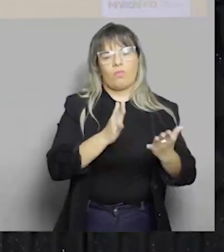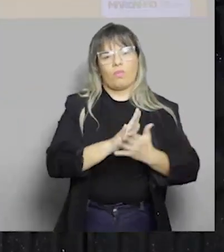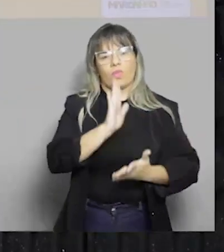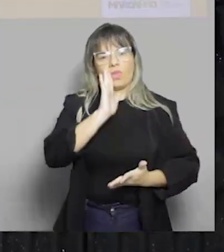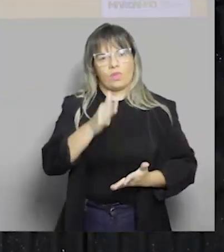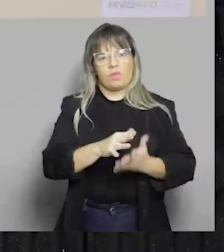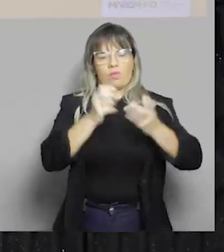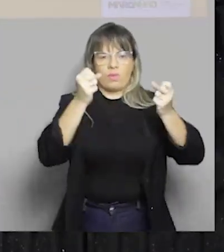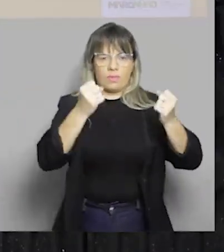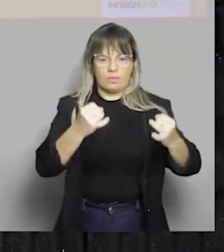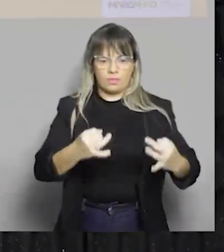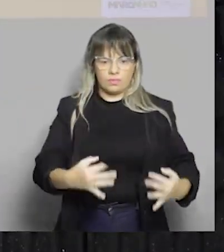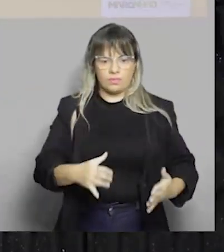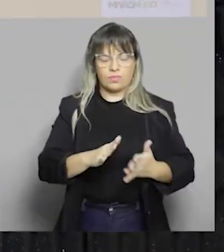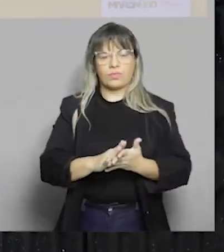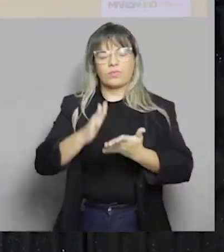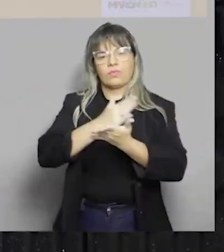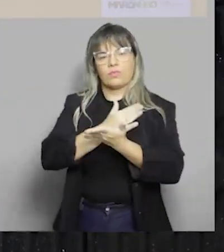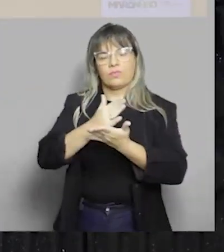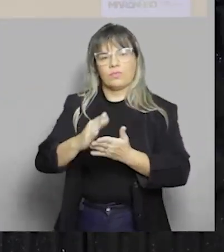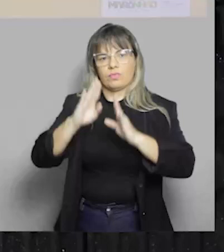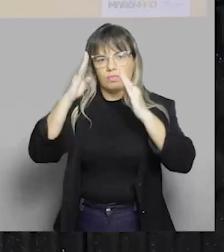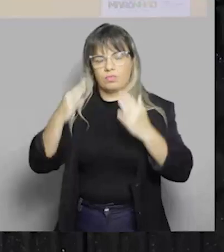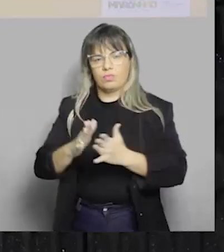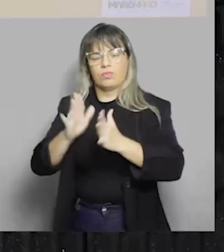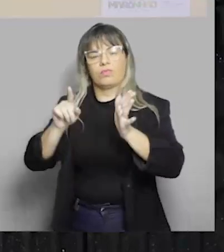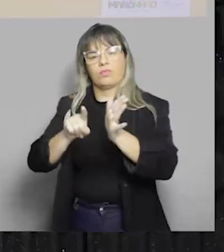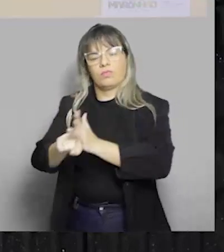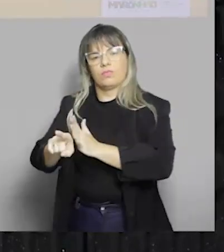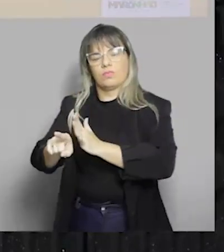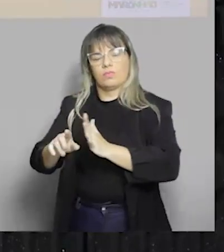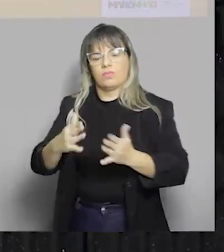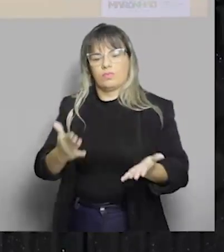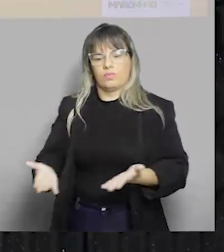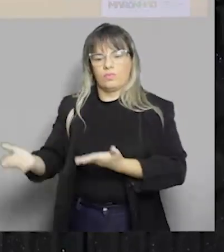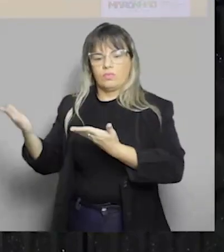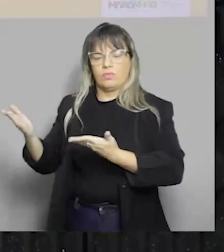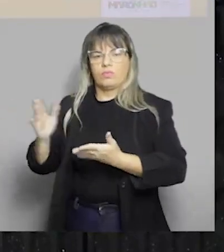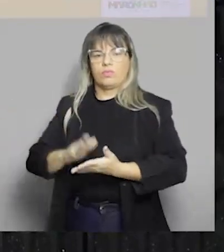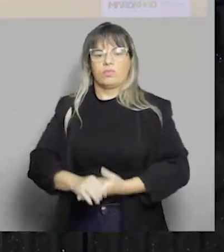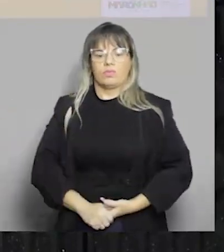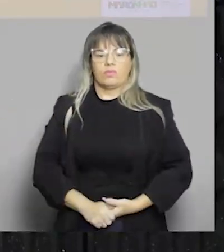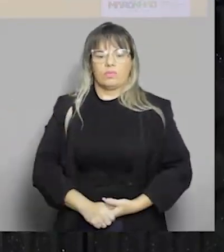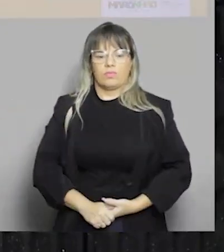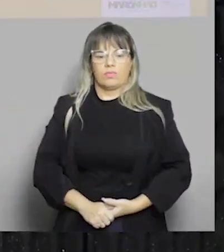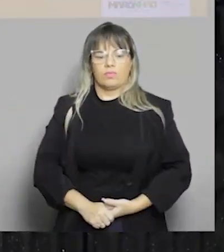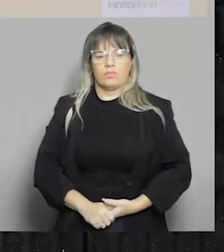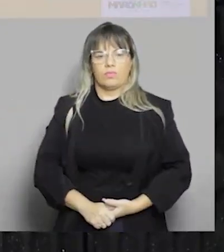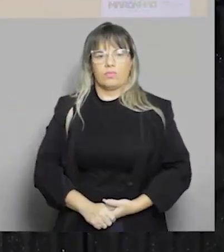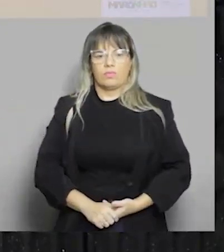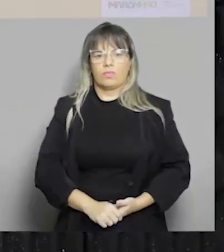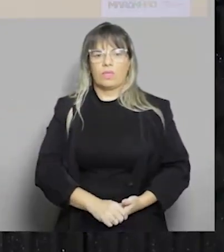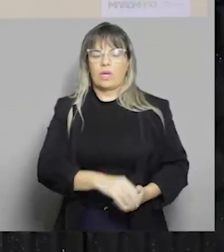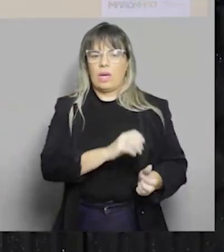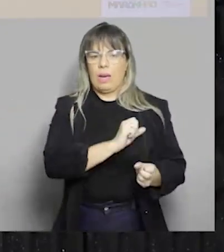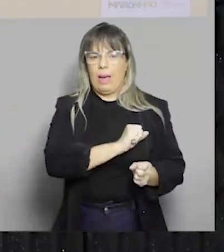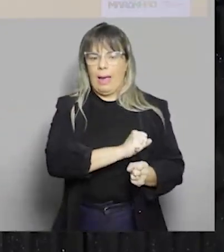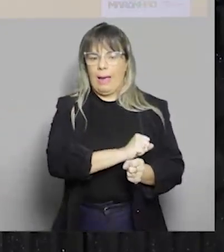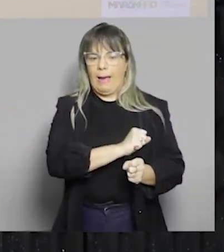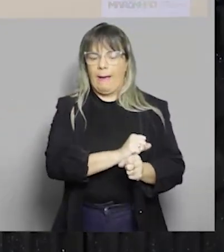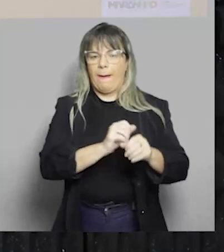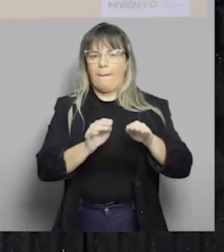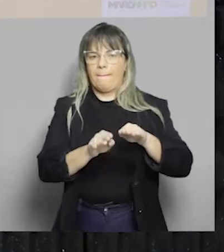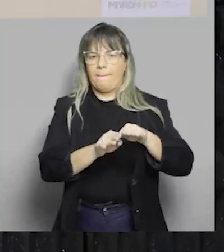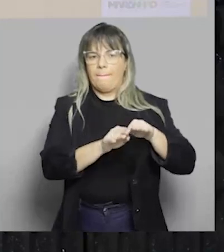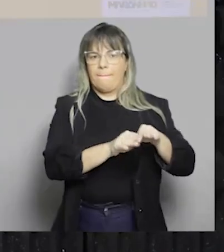te expliquei em outras questões que eu começo analisando pelo comando, tá? Então, eu vou para o comando logo. Texto, me espera que eu já